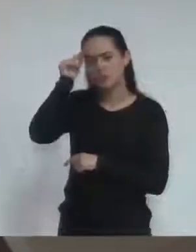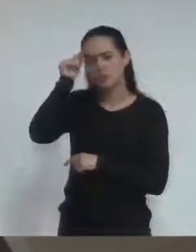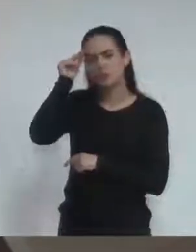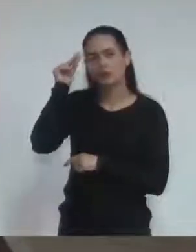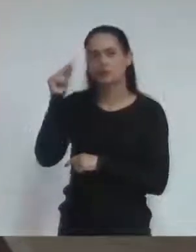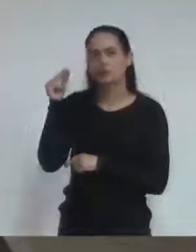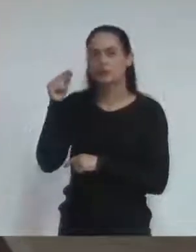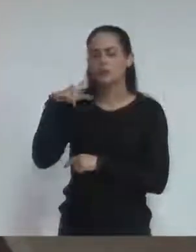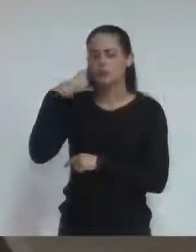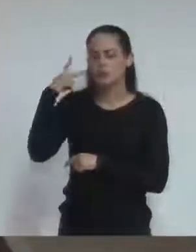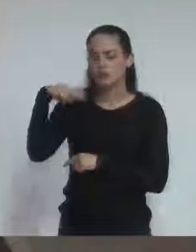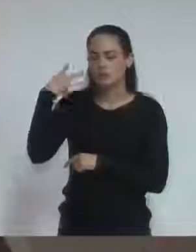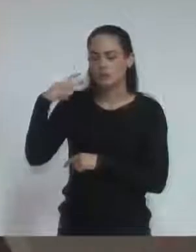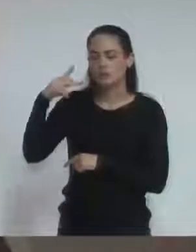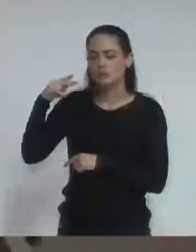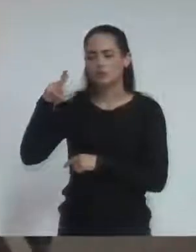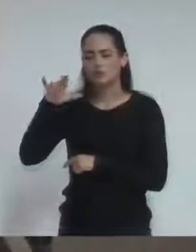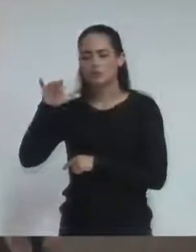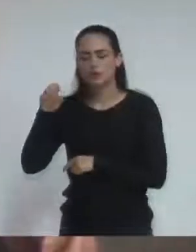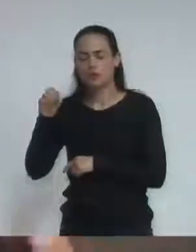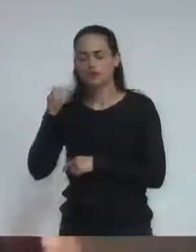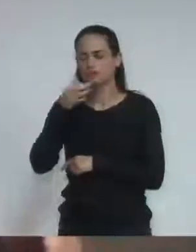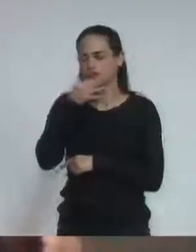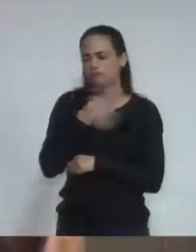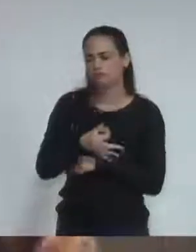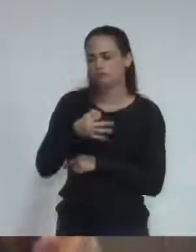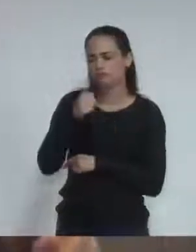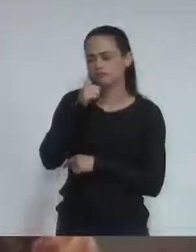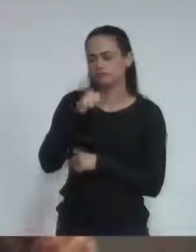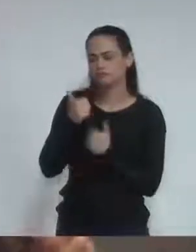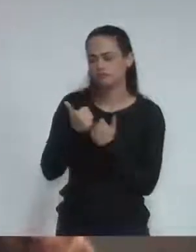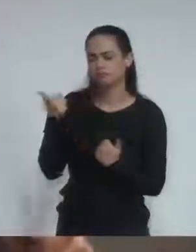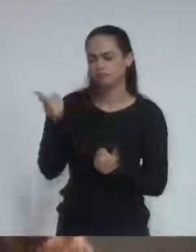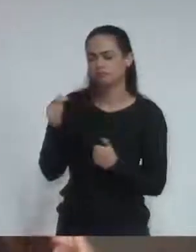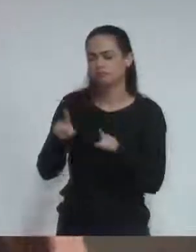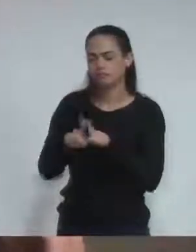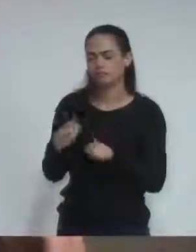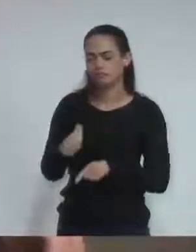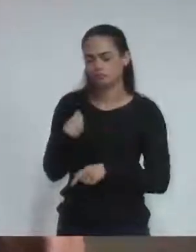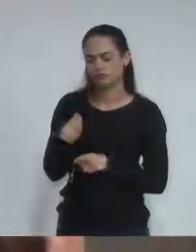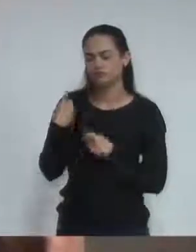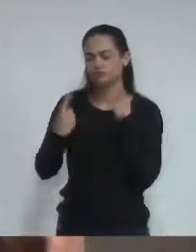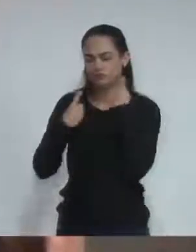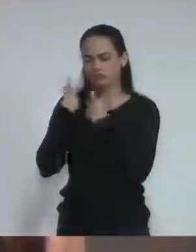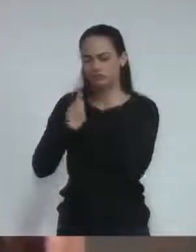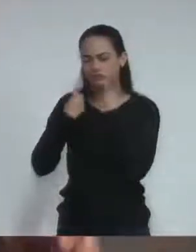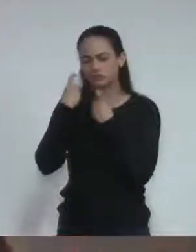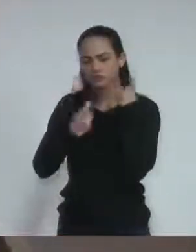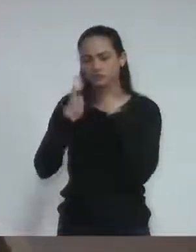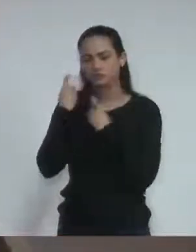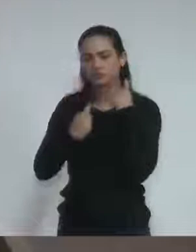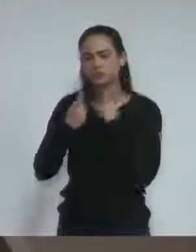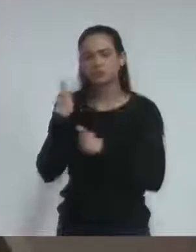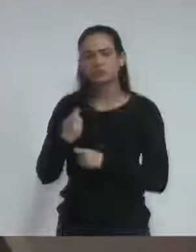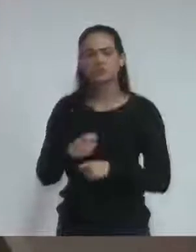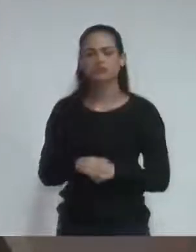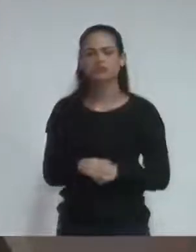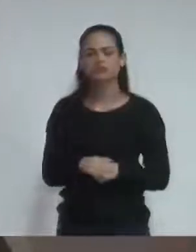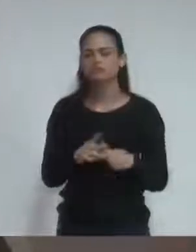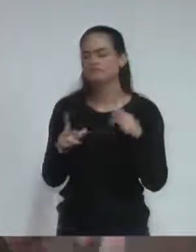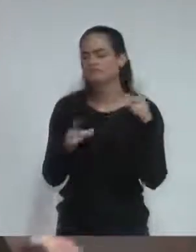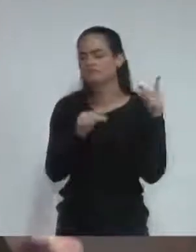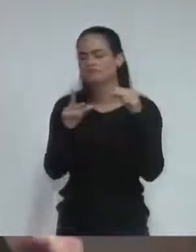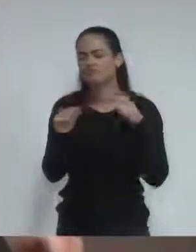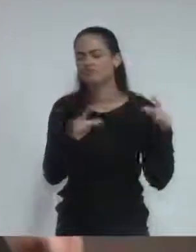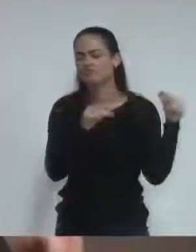a vice-prefeita esteve presente. A gente ouve, né, em períodos como esse, todo tipo de rumor e de